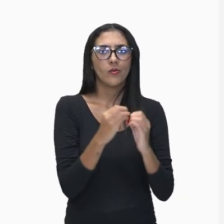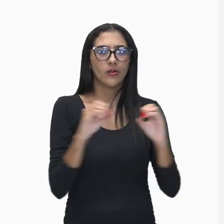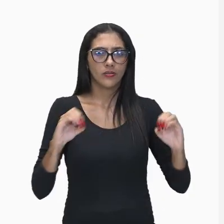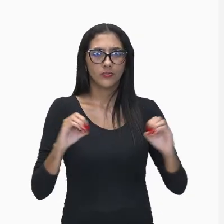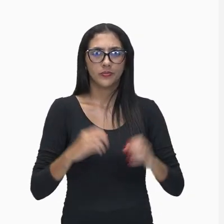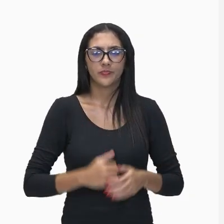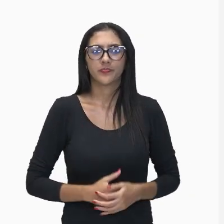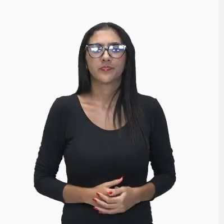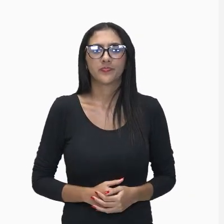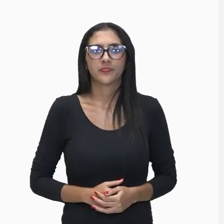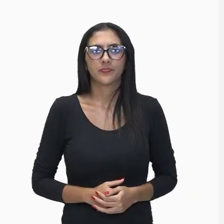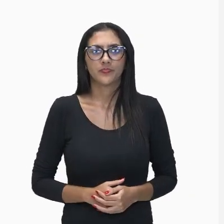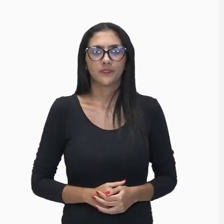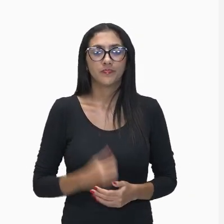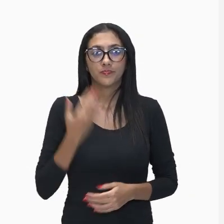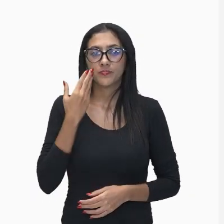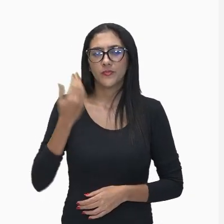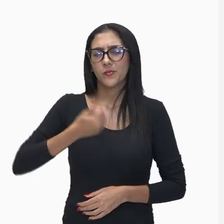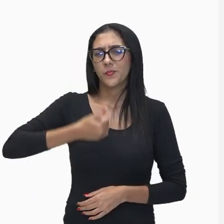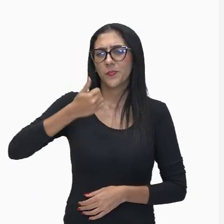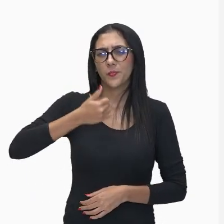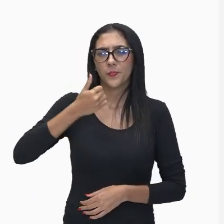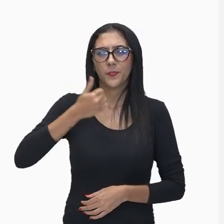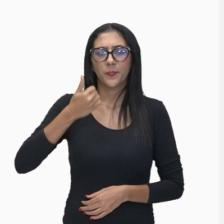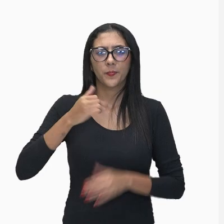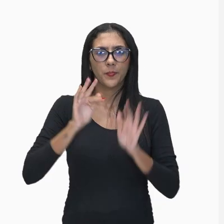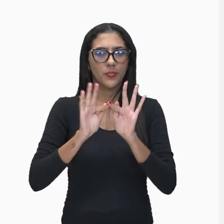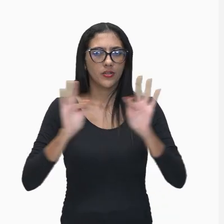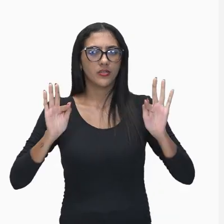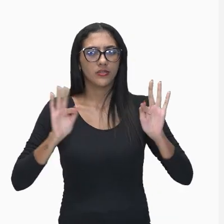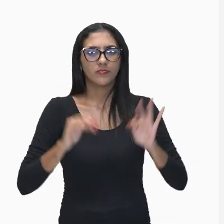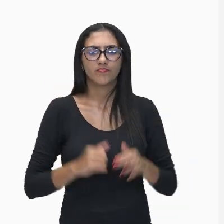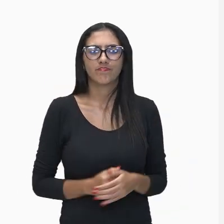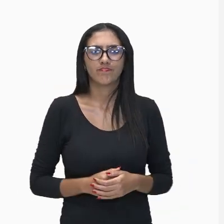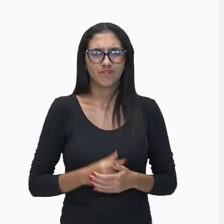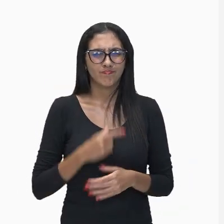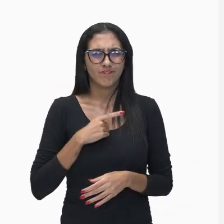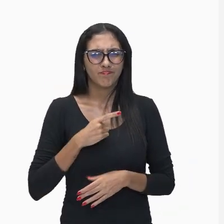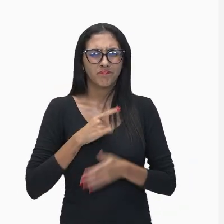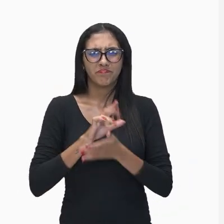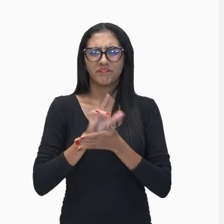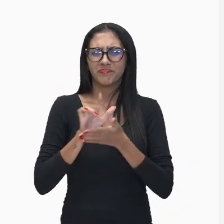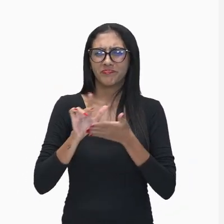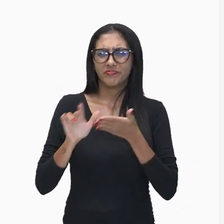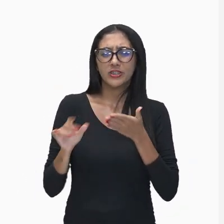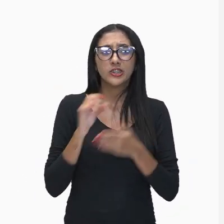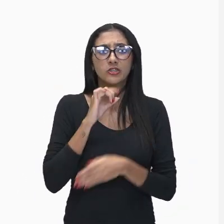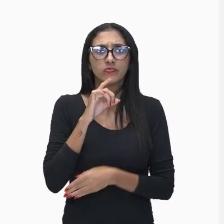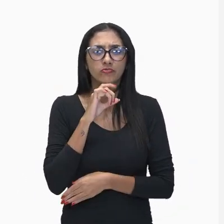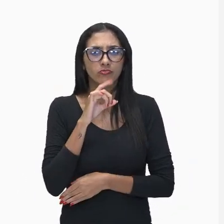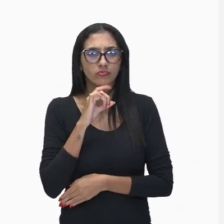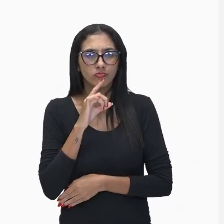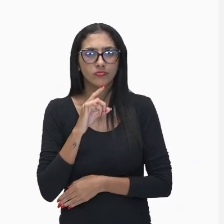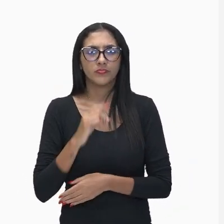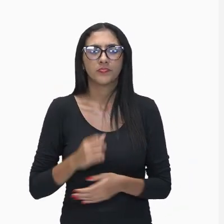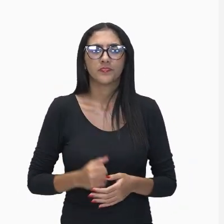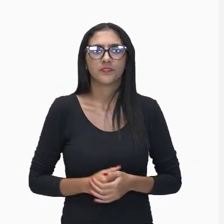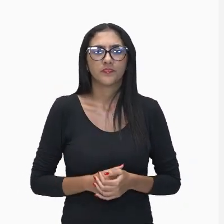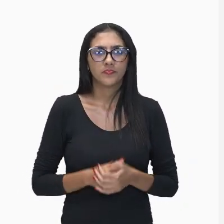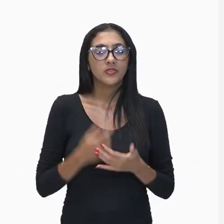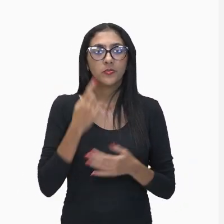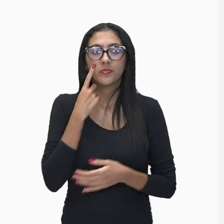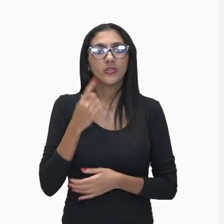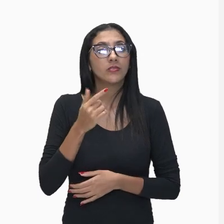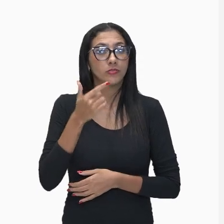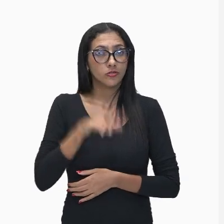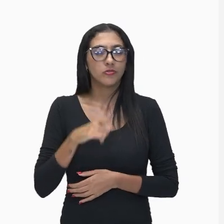exemplo. No primeiro exemplo, há muitos mistérios naquela casa. Observem que eu escrevi, ou seja, eu utilizei o verbo